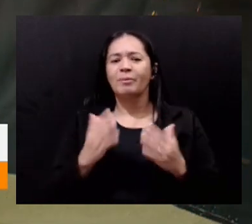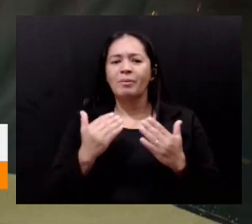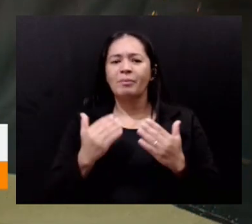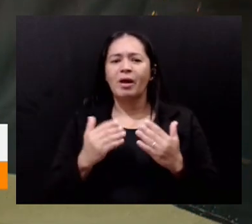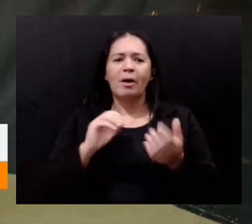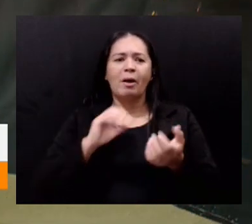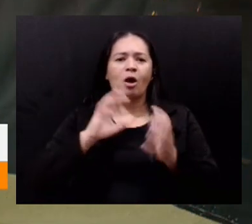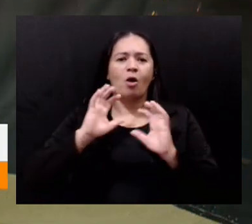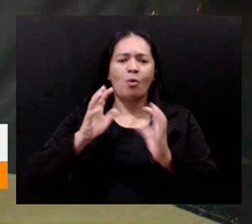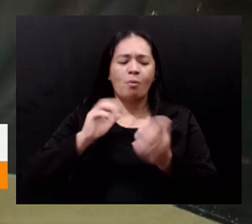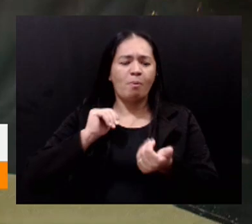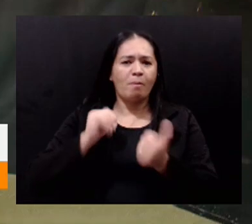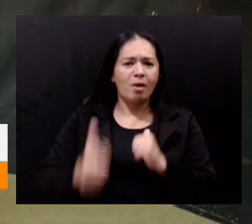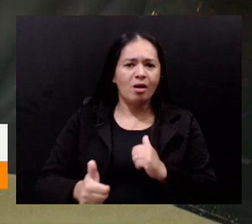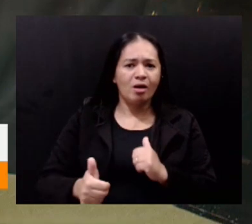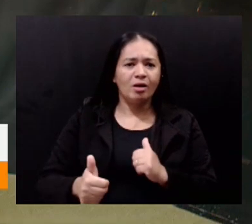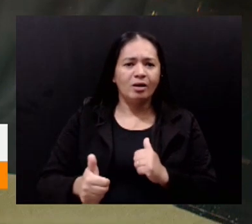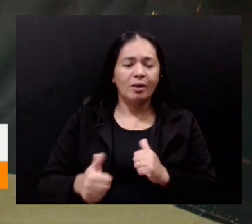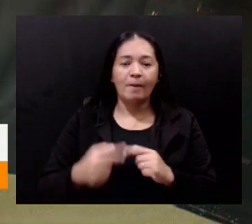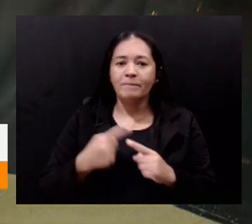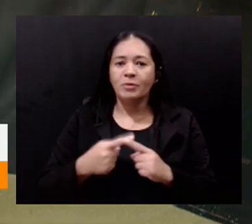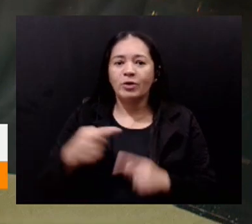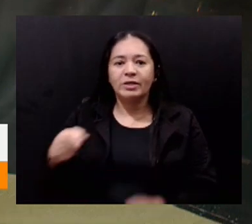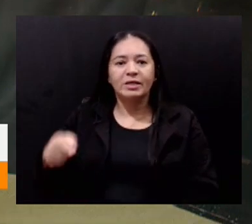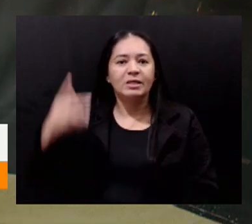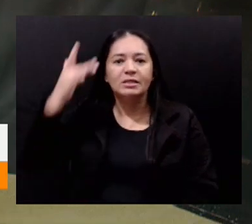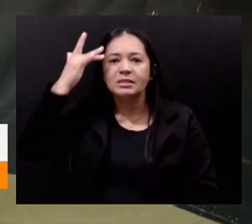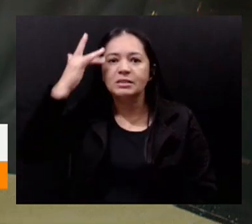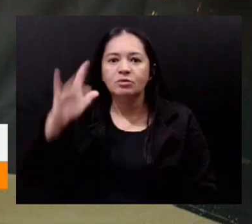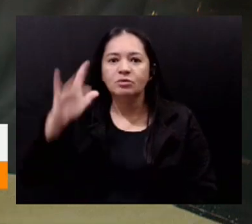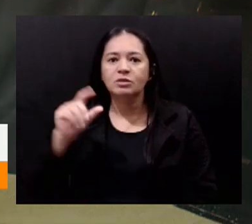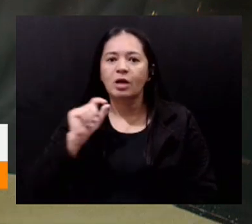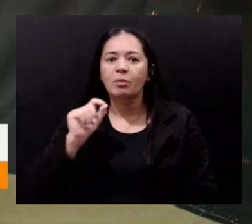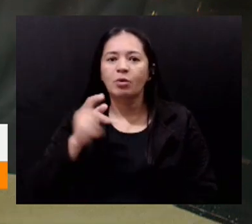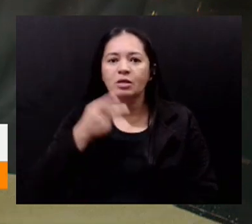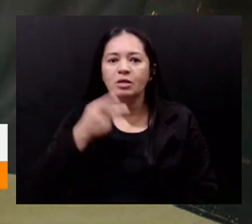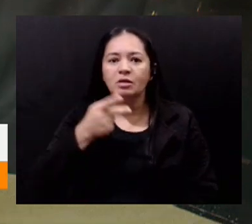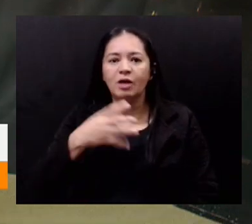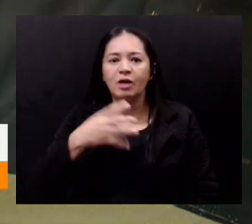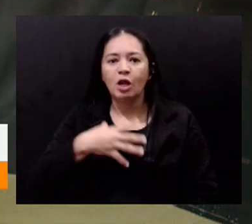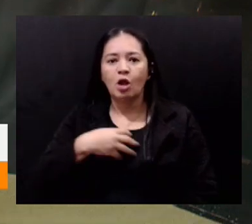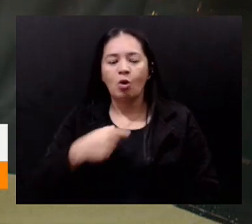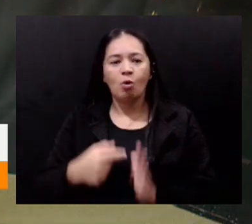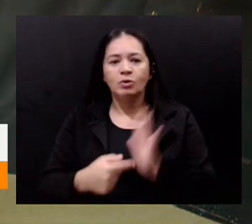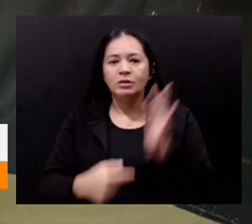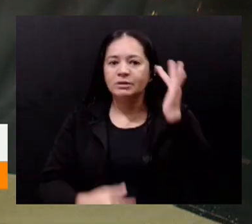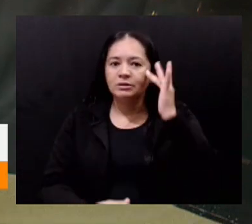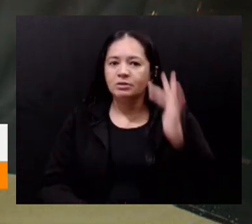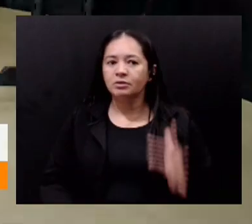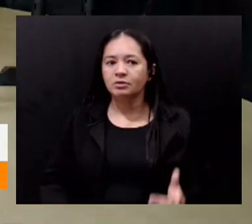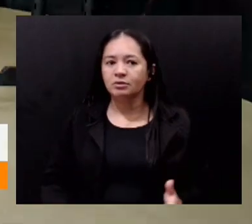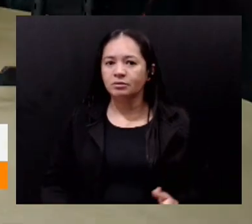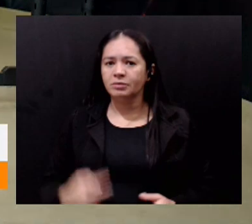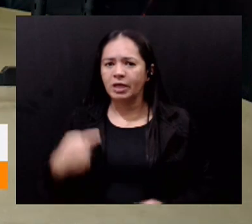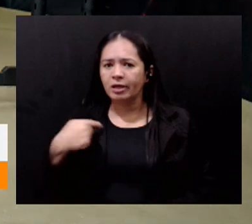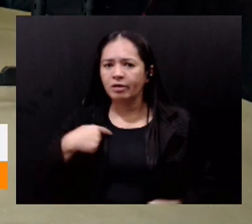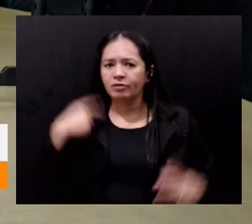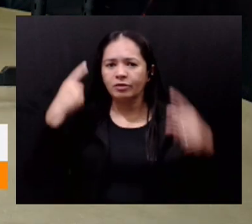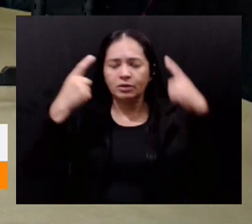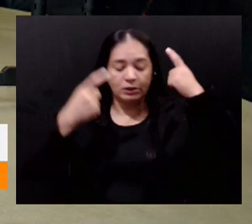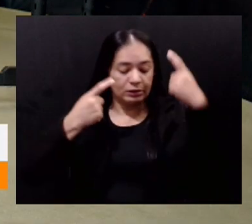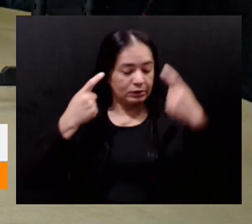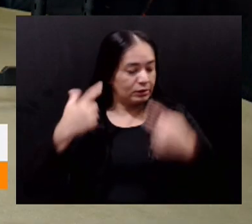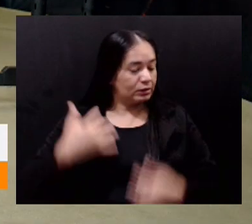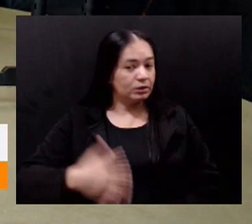por não saber o que dizer ou não se comportar, me preocupa. Sim, eu cheguei a